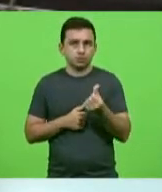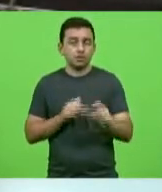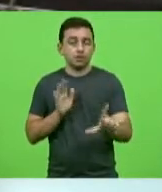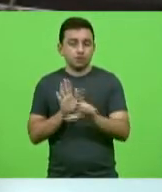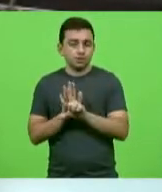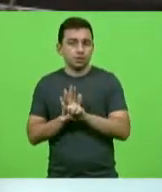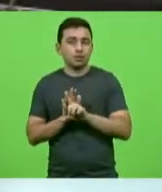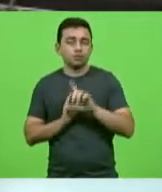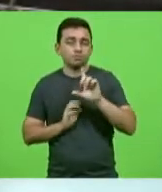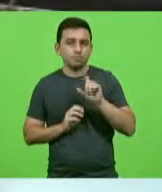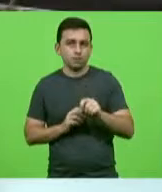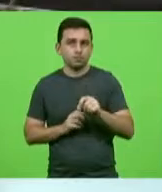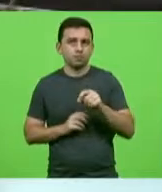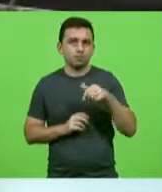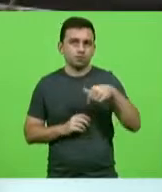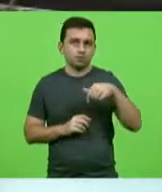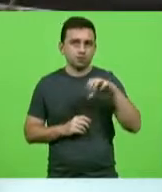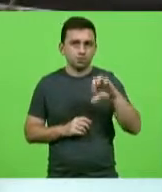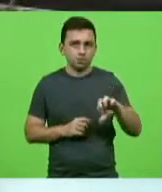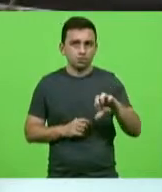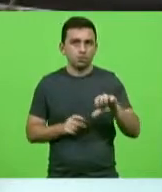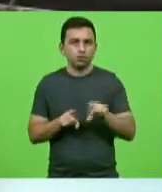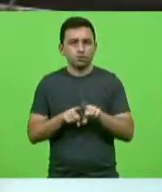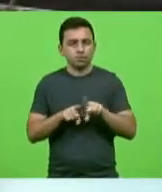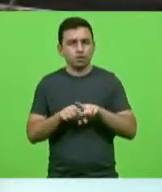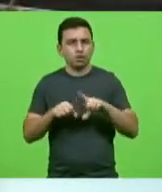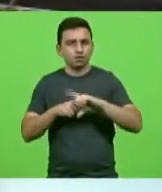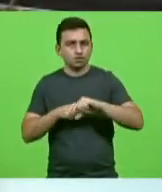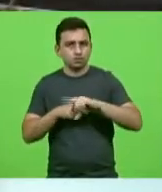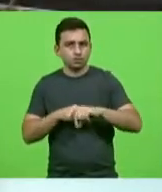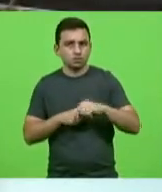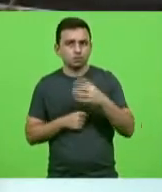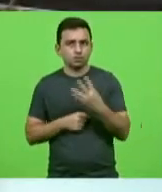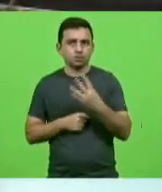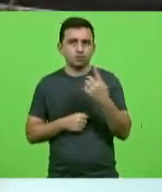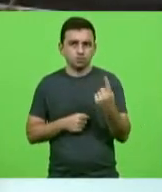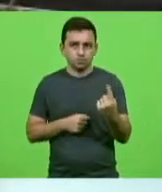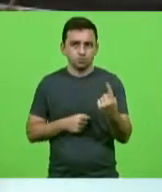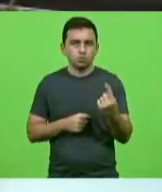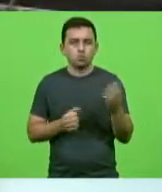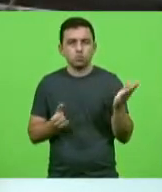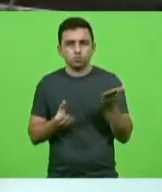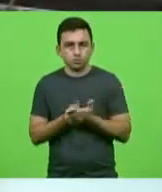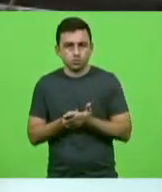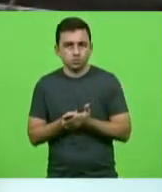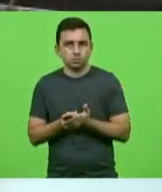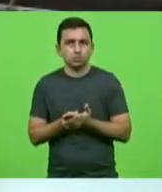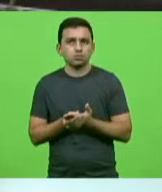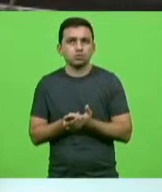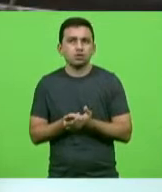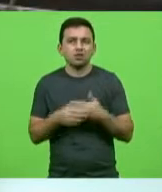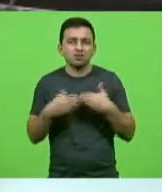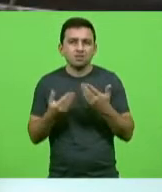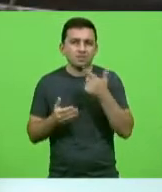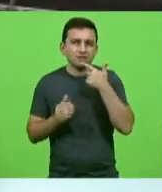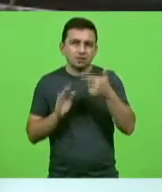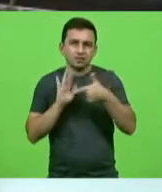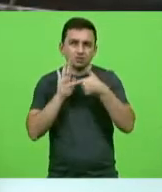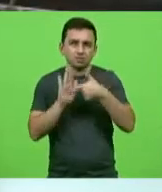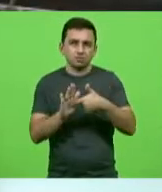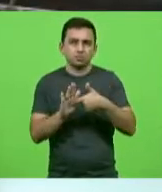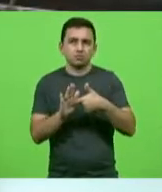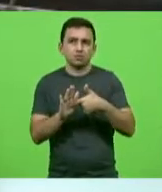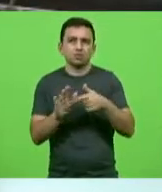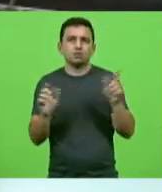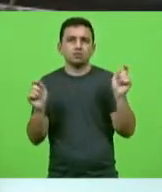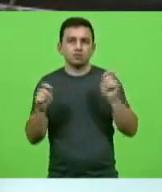da Lei 1079 de 50 e do artigo 41 do Código de Processo Penal que uma denúncia somente